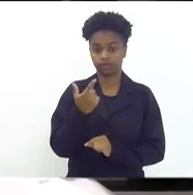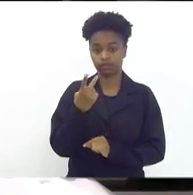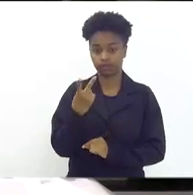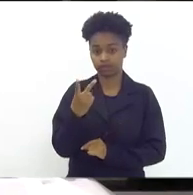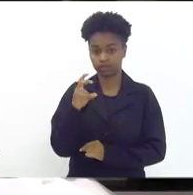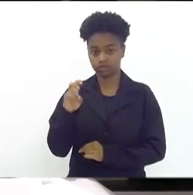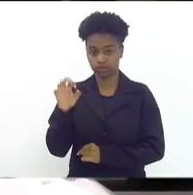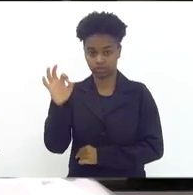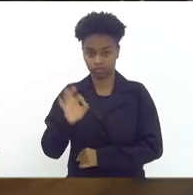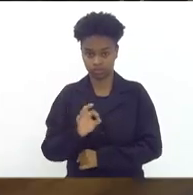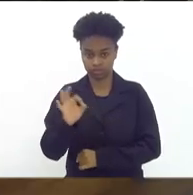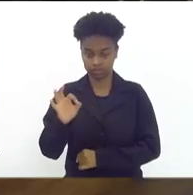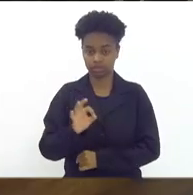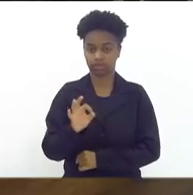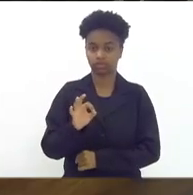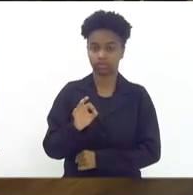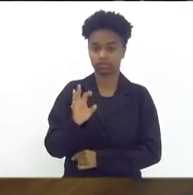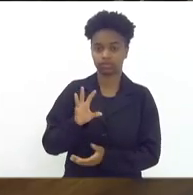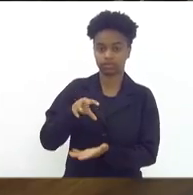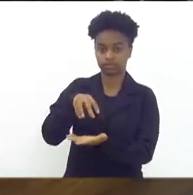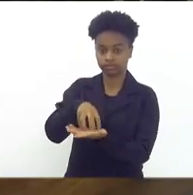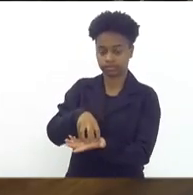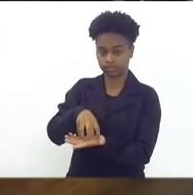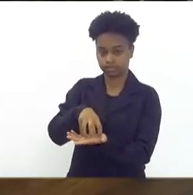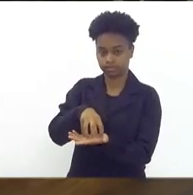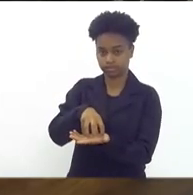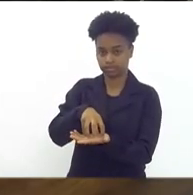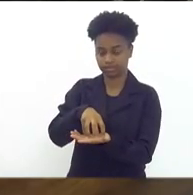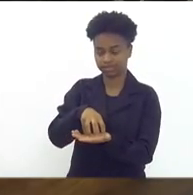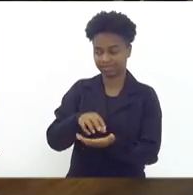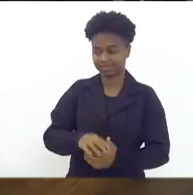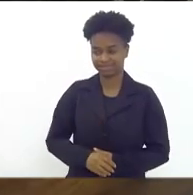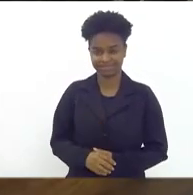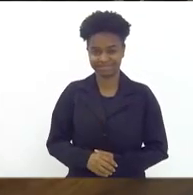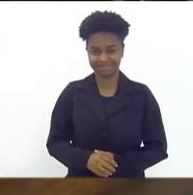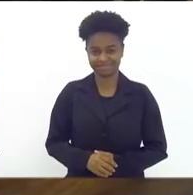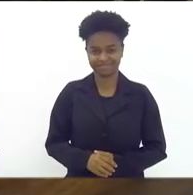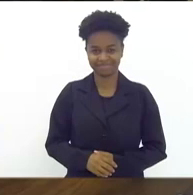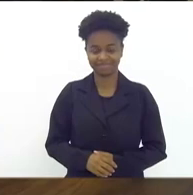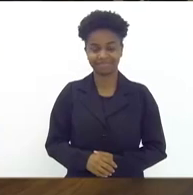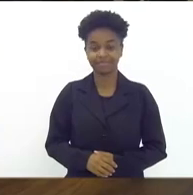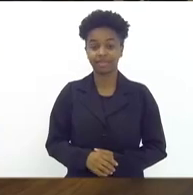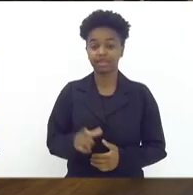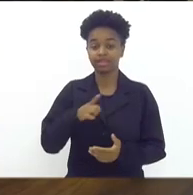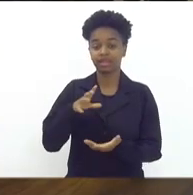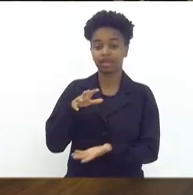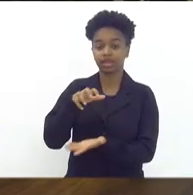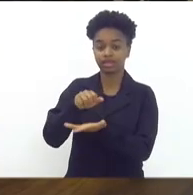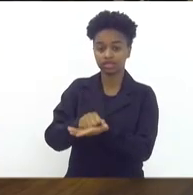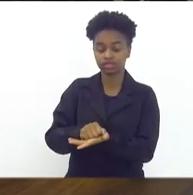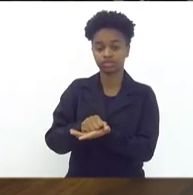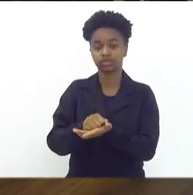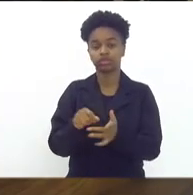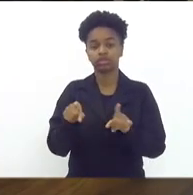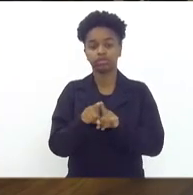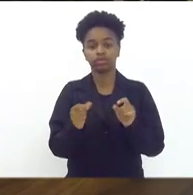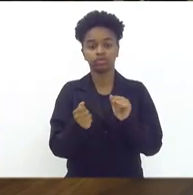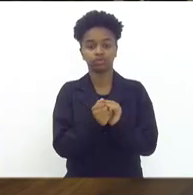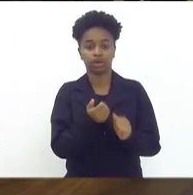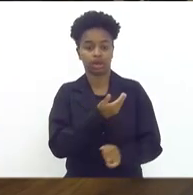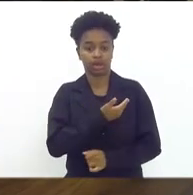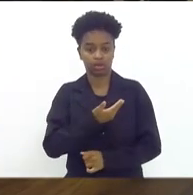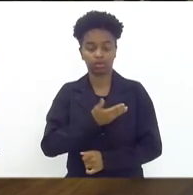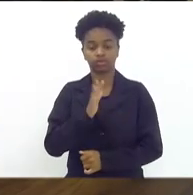física na agência aliás fica aqui o registro e faz o convite para que os colegas estejam lá